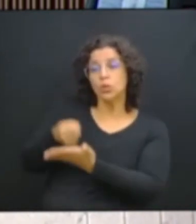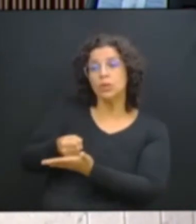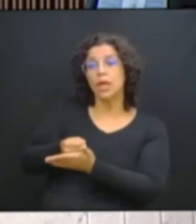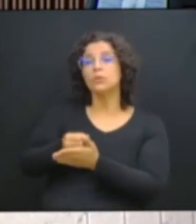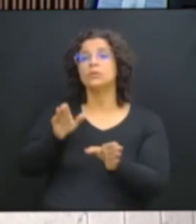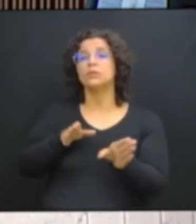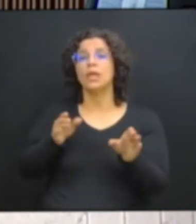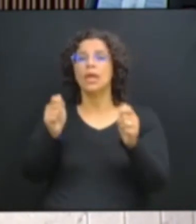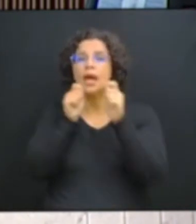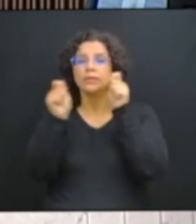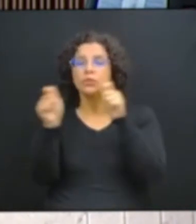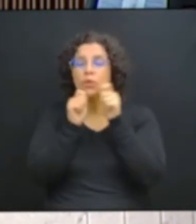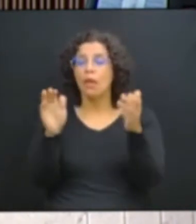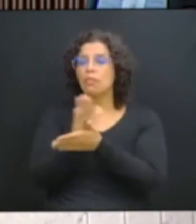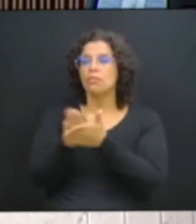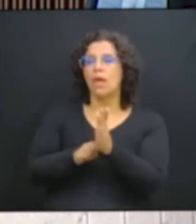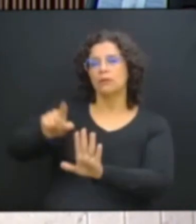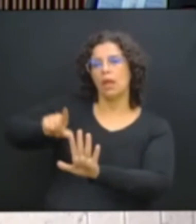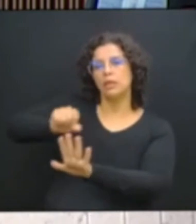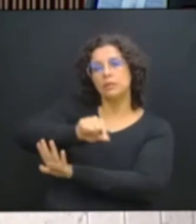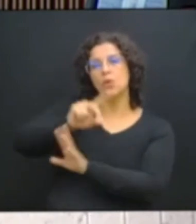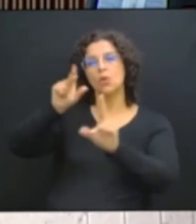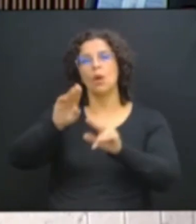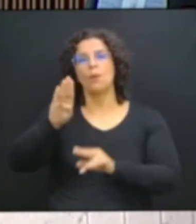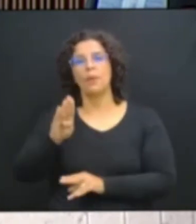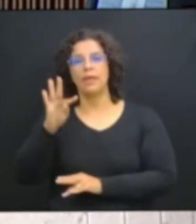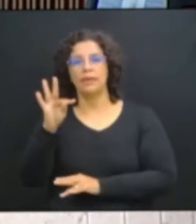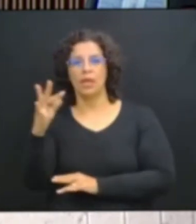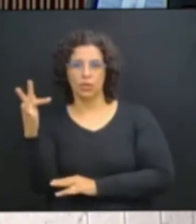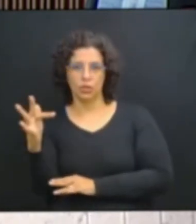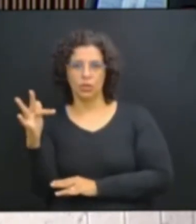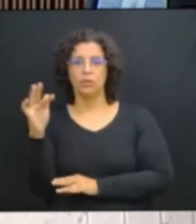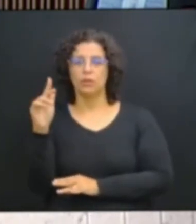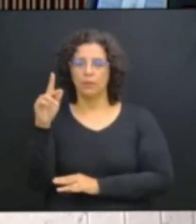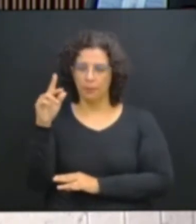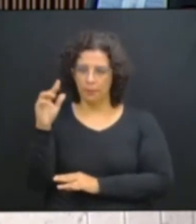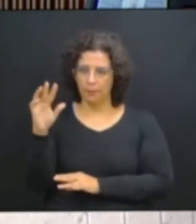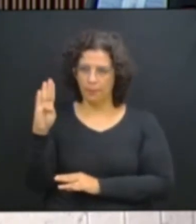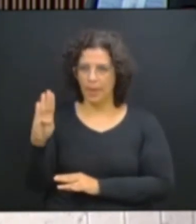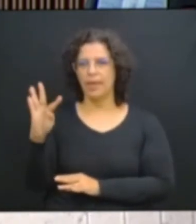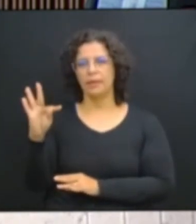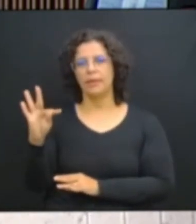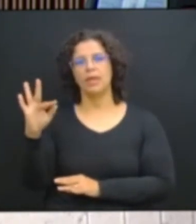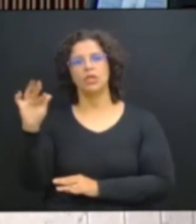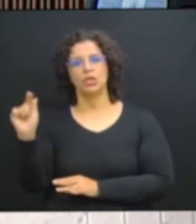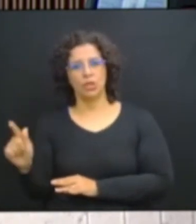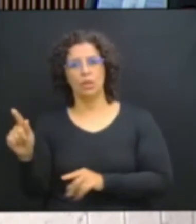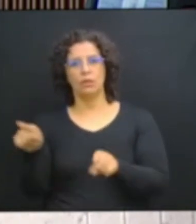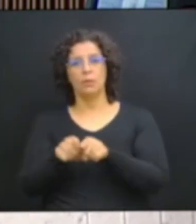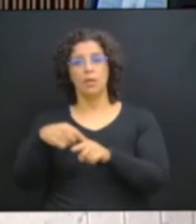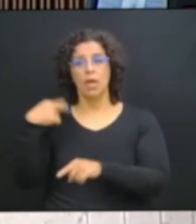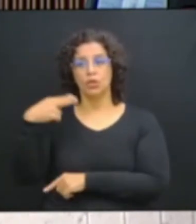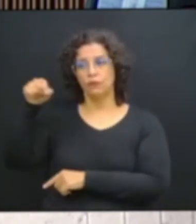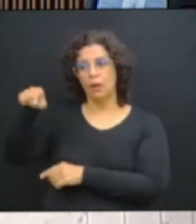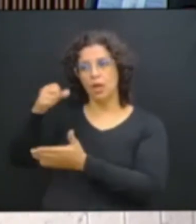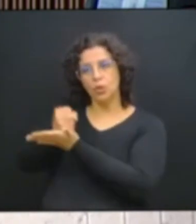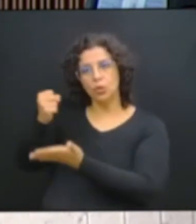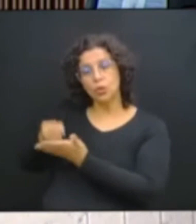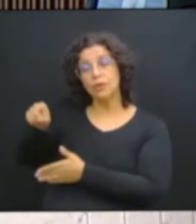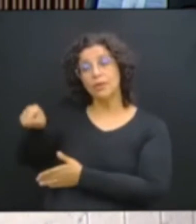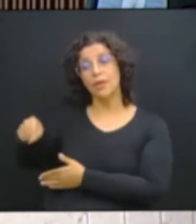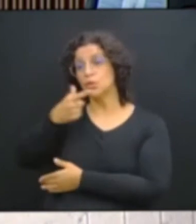assessoria sem licitação, como do Banco BTG e do escritório de advocacia que o filho